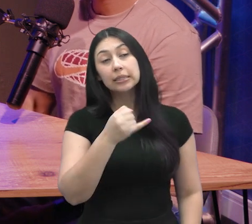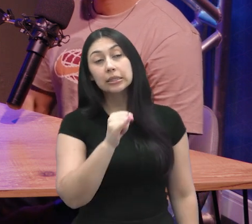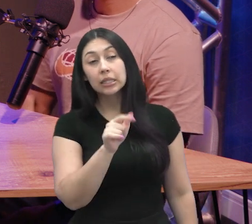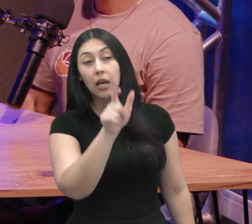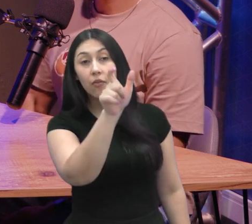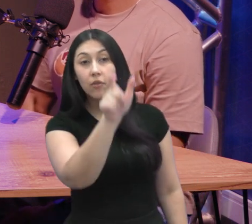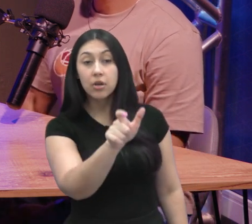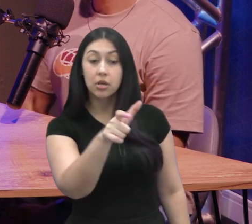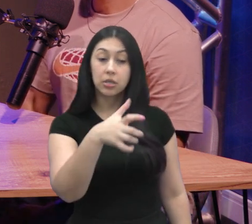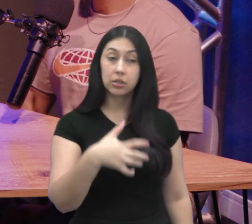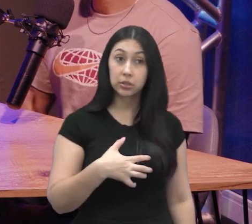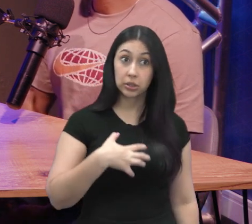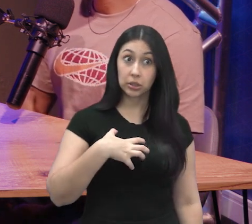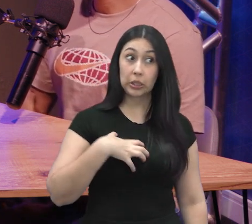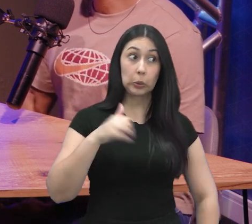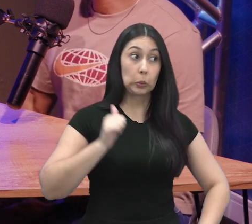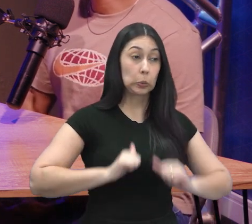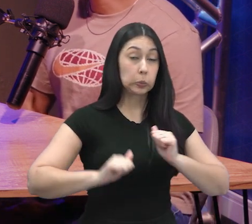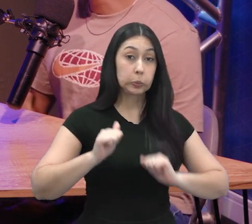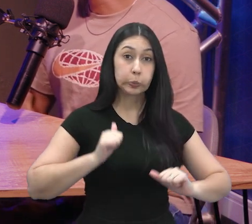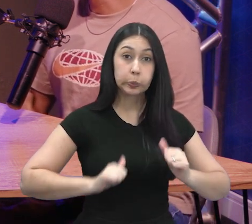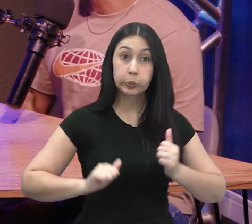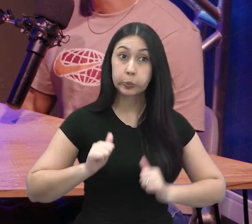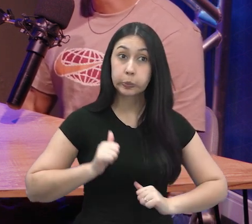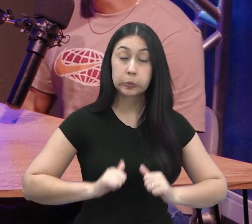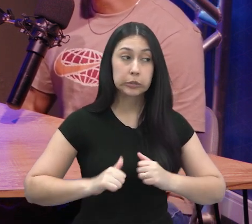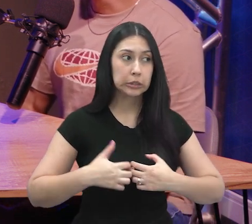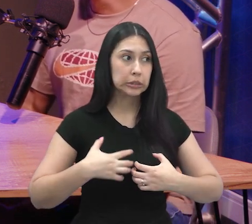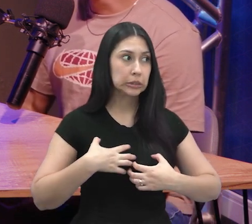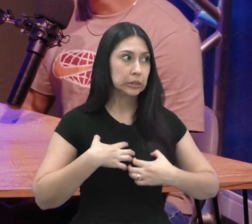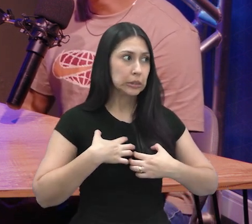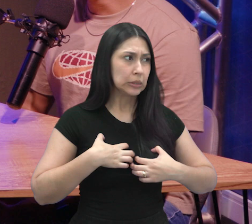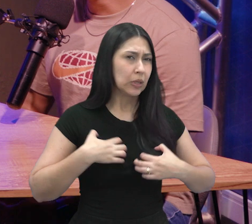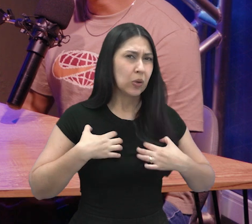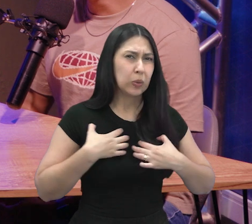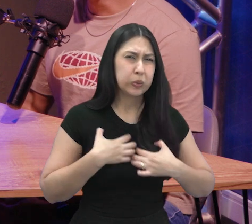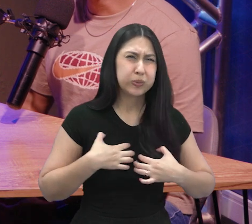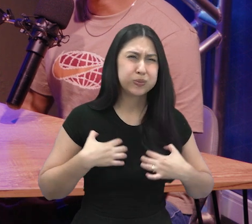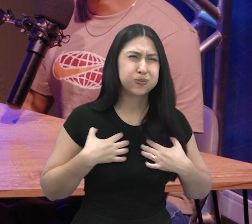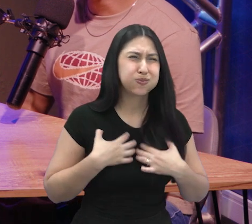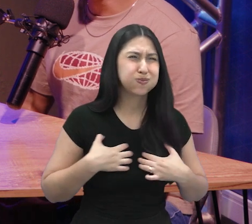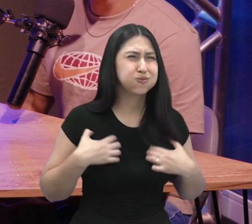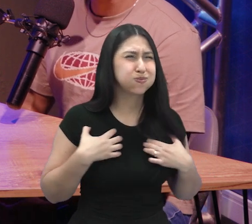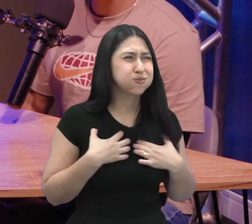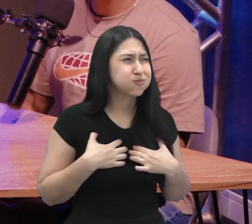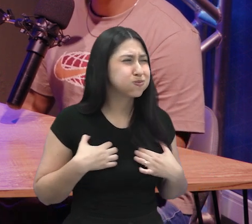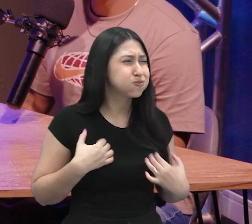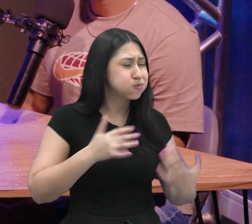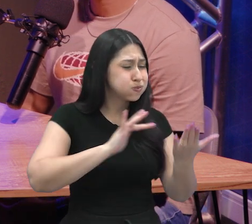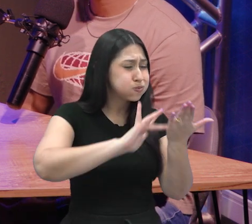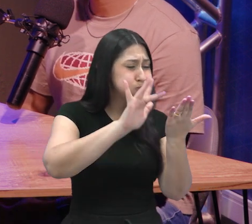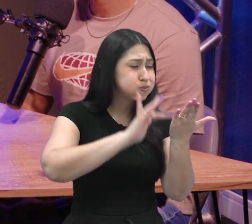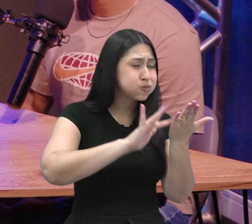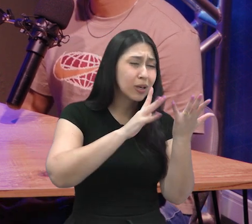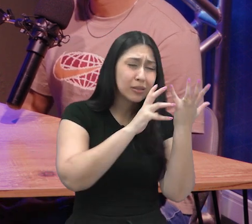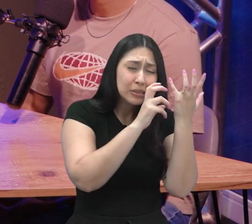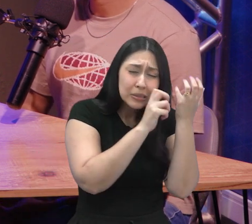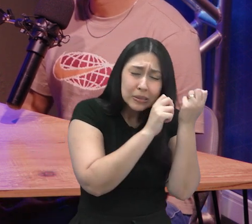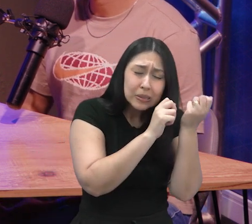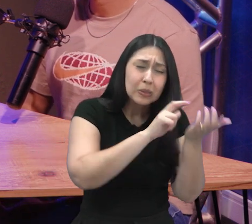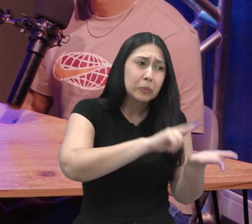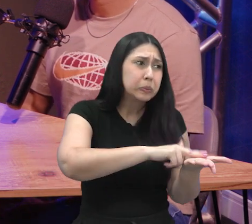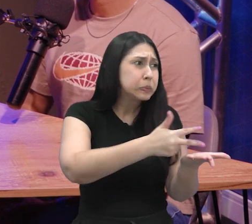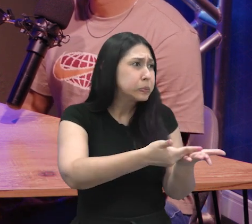você sente que você está muito ansioso e com sensação de angústia depois de consumir notícias, insônia